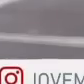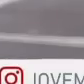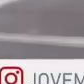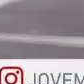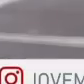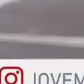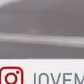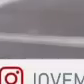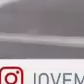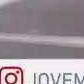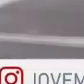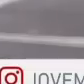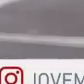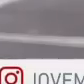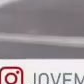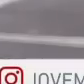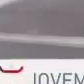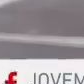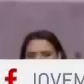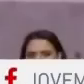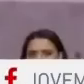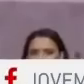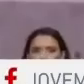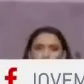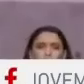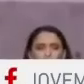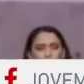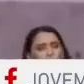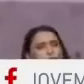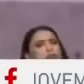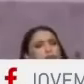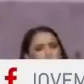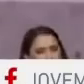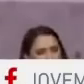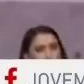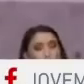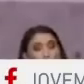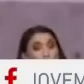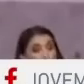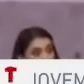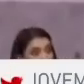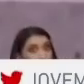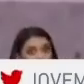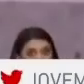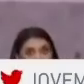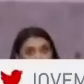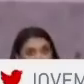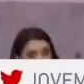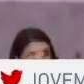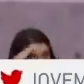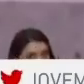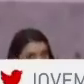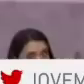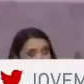pessoas, passou a ter 4 representantes. Em 2021, a relatora do caso, a ministra Rosa Weber, suspendeu